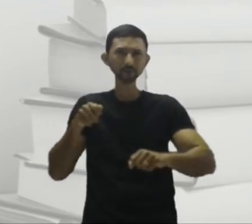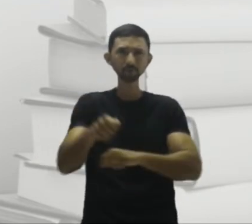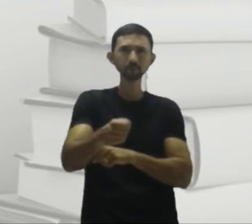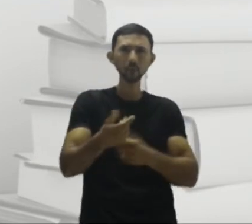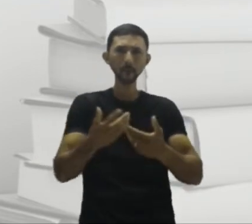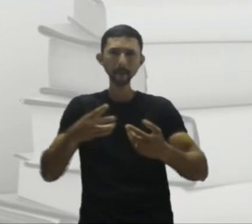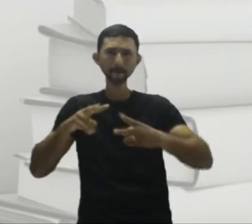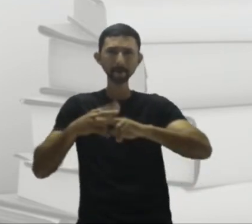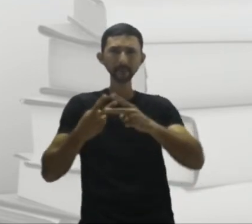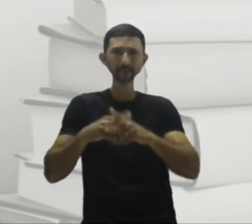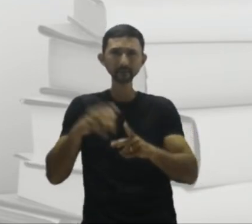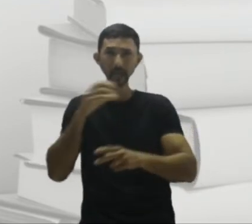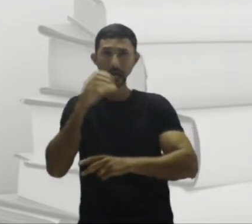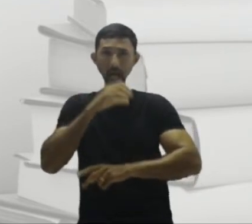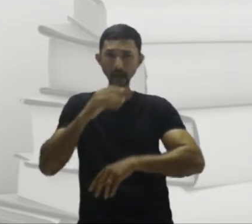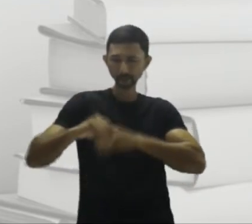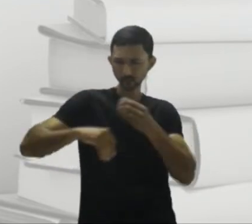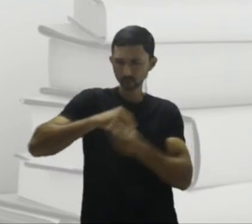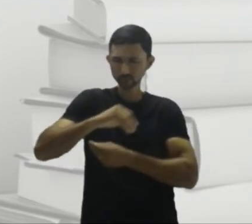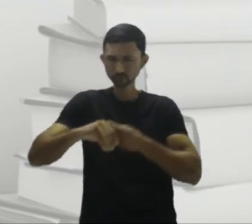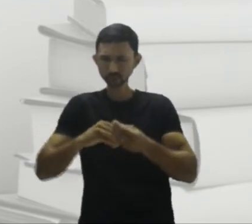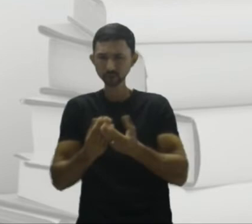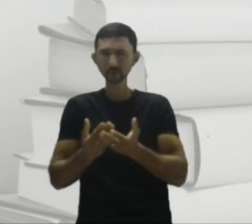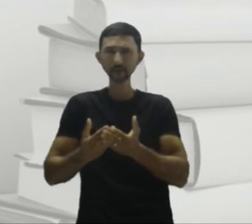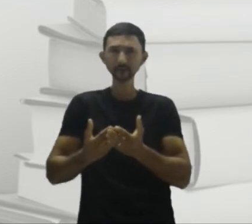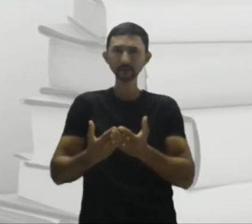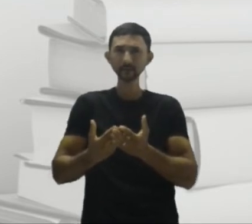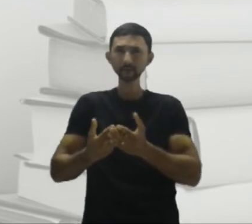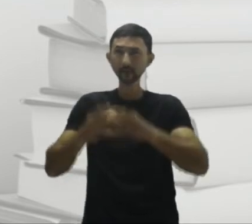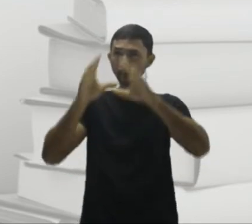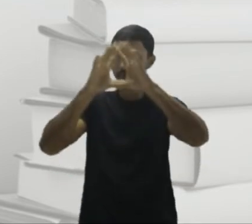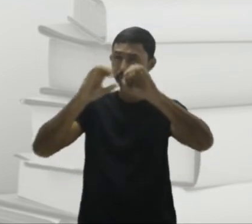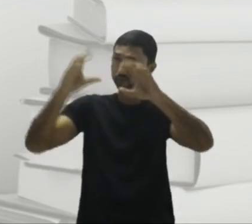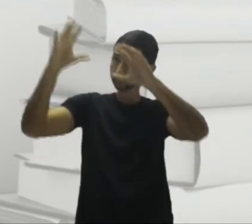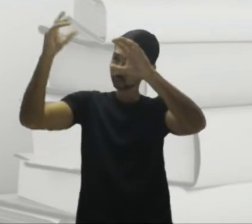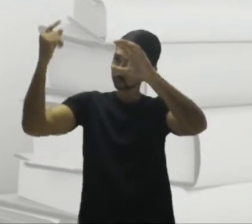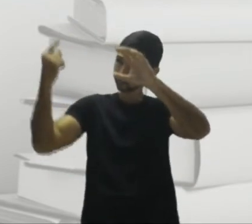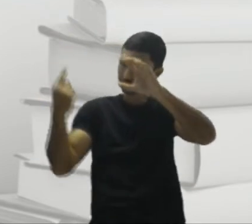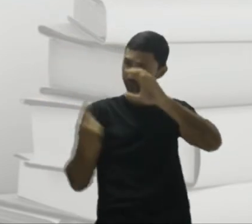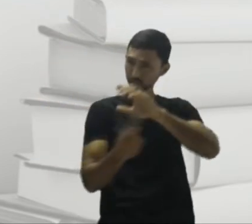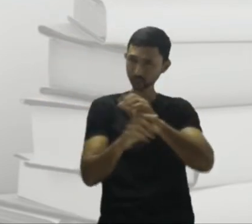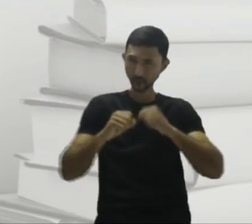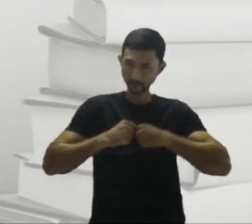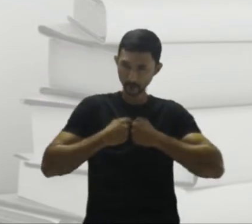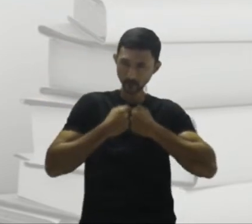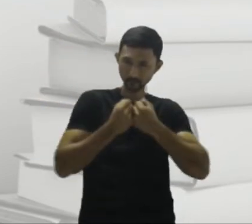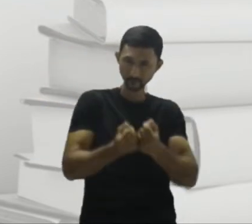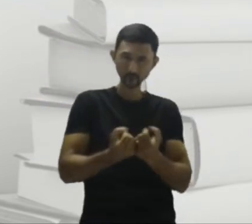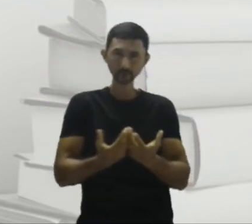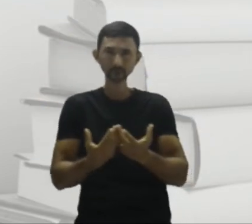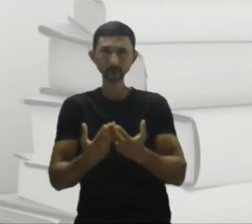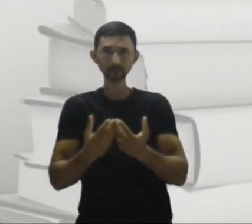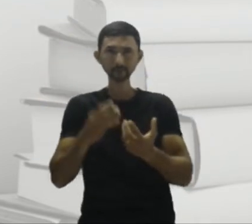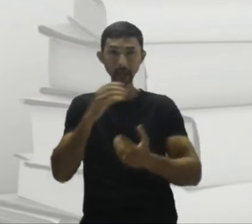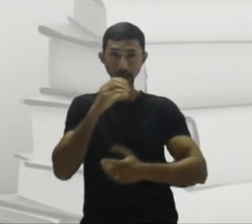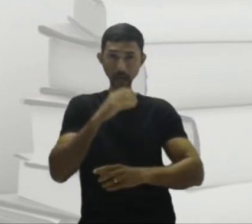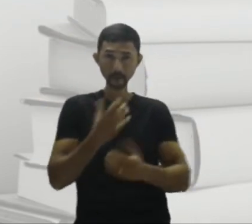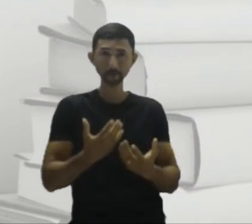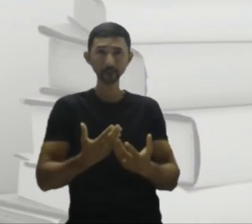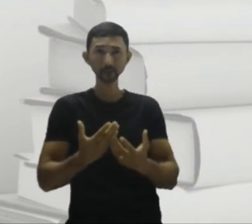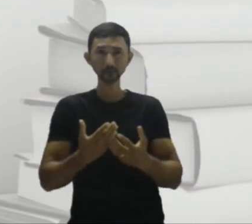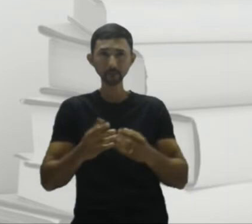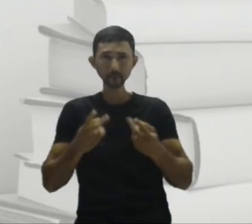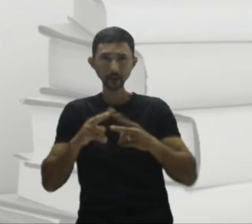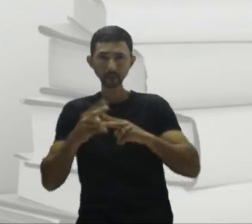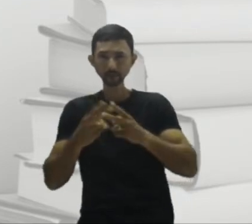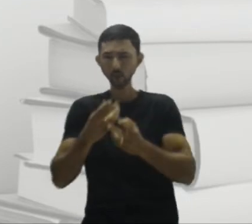a águia altaneira, que desce à terra através das nuvens escuras para capturar um cordeiro ou uma lebre amedrontada.